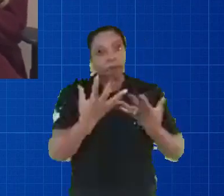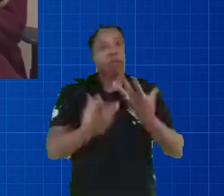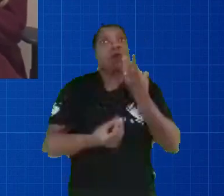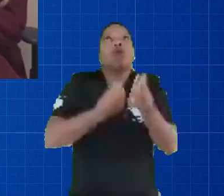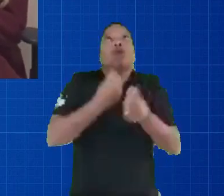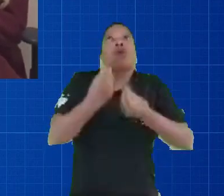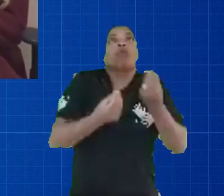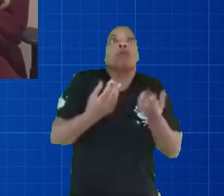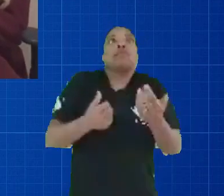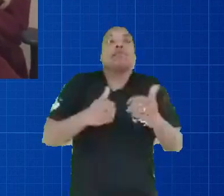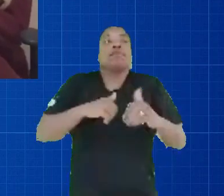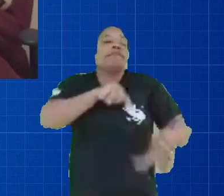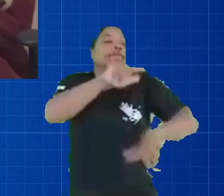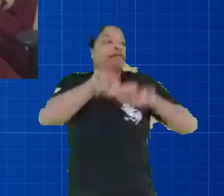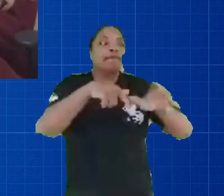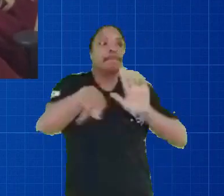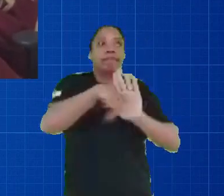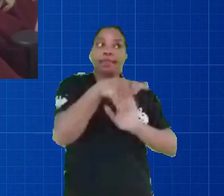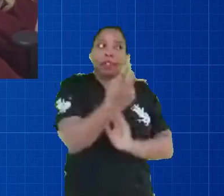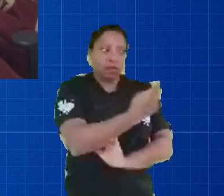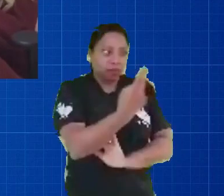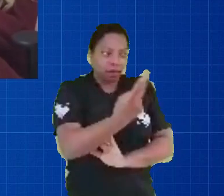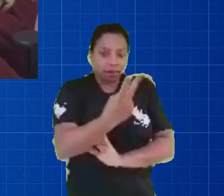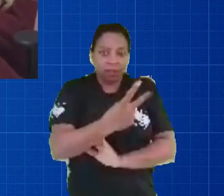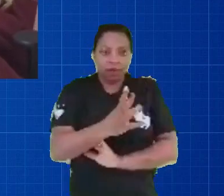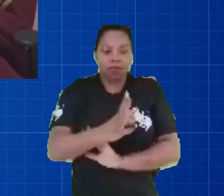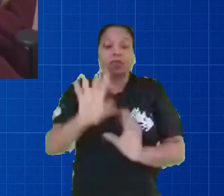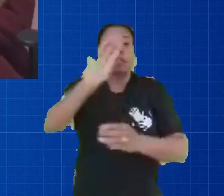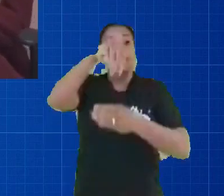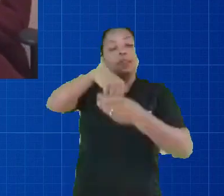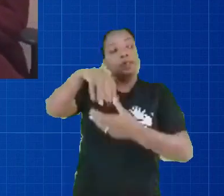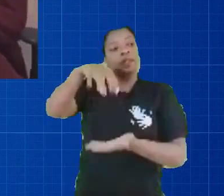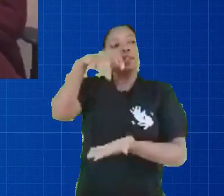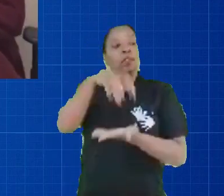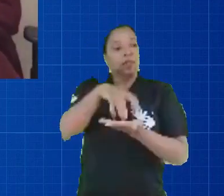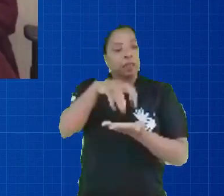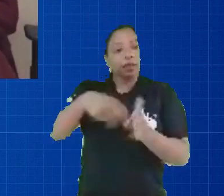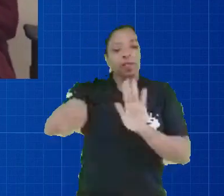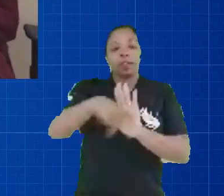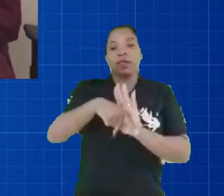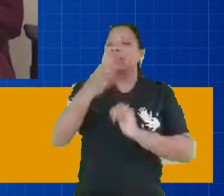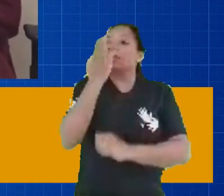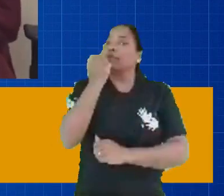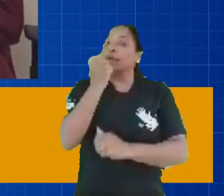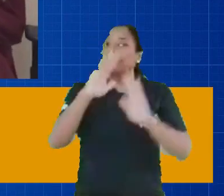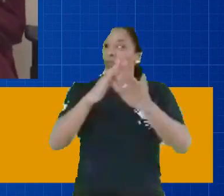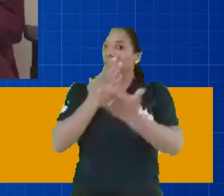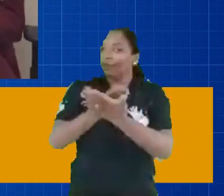vocês realizam dentro do Departamento de Alimentação Escolar. Tá. Um dos